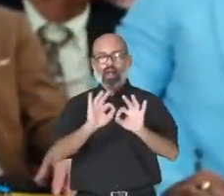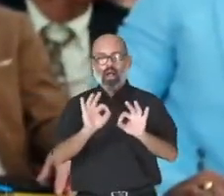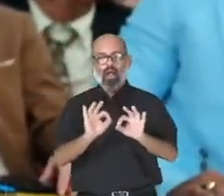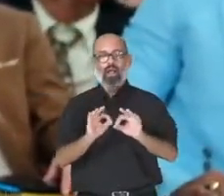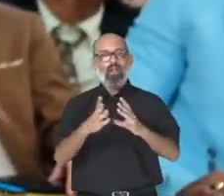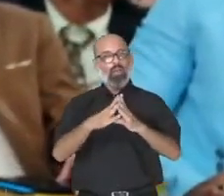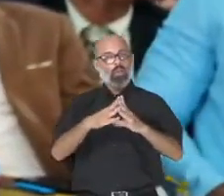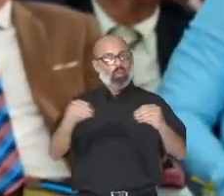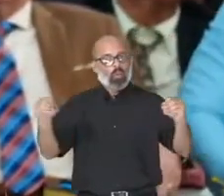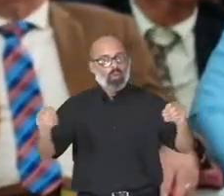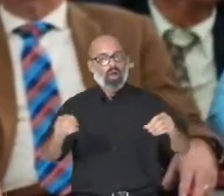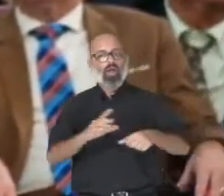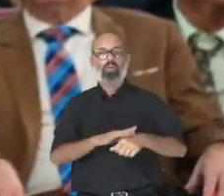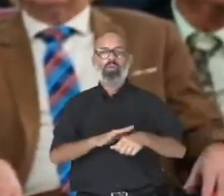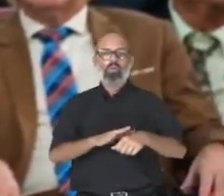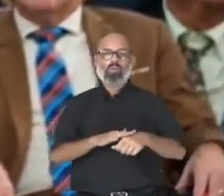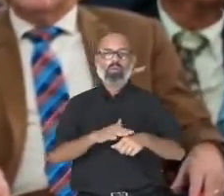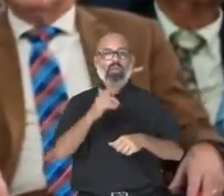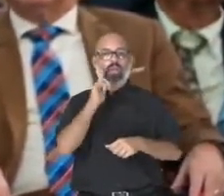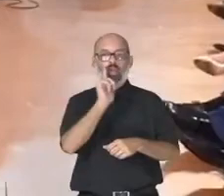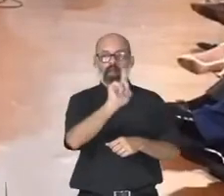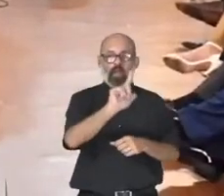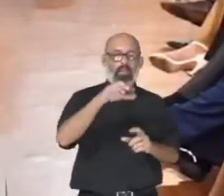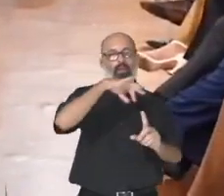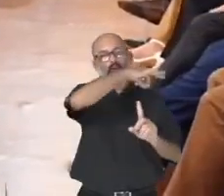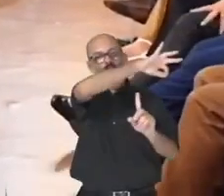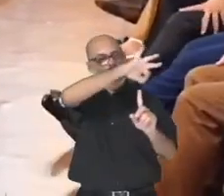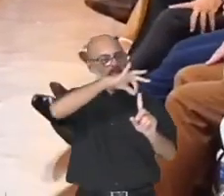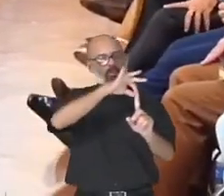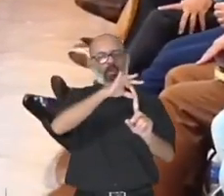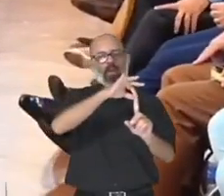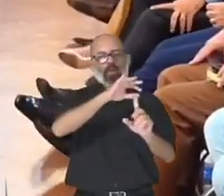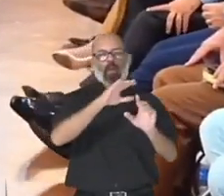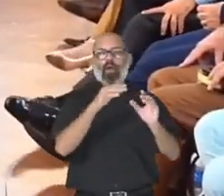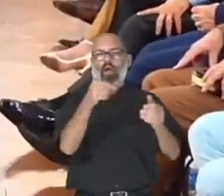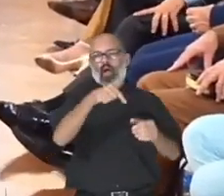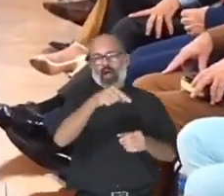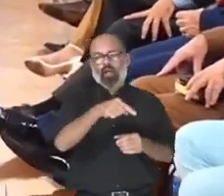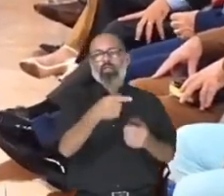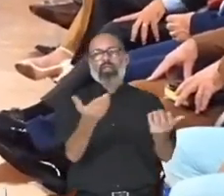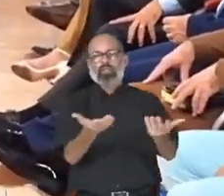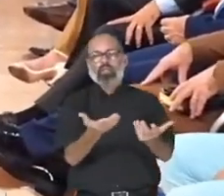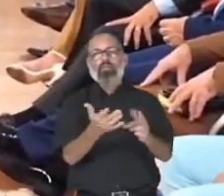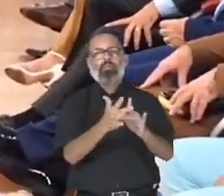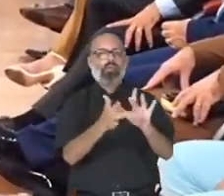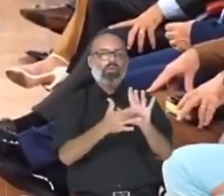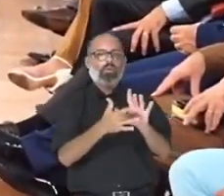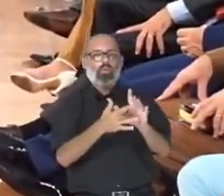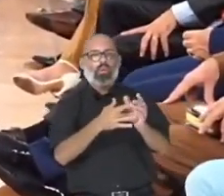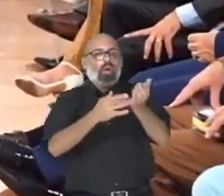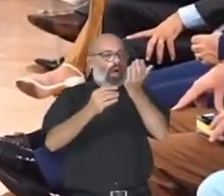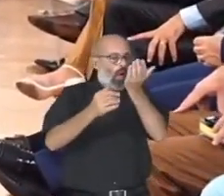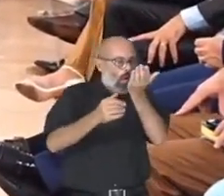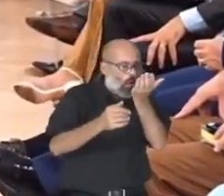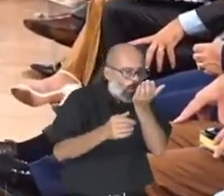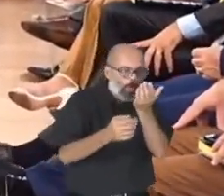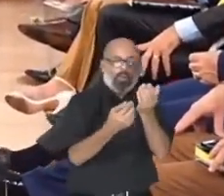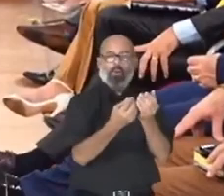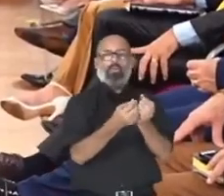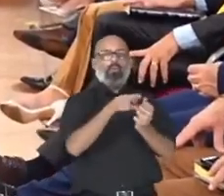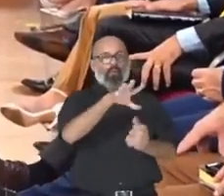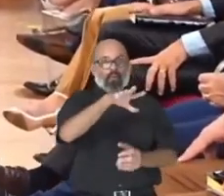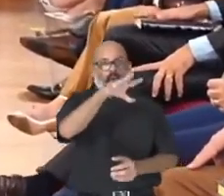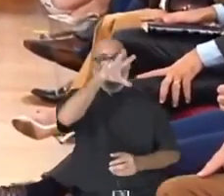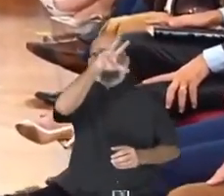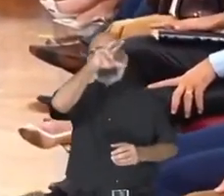enfermos. Eles receberam o Espírito Santo aqui, porque Jesus soprou perto da narina deles. Eles respiraram